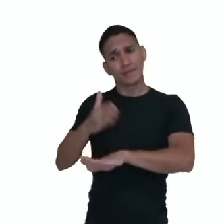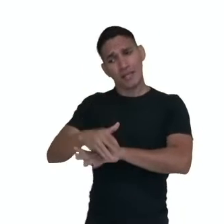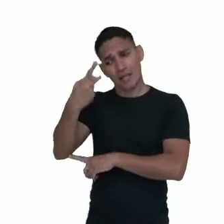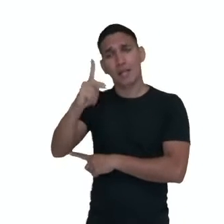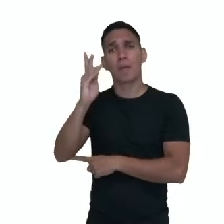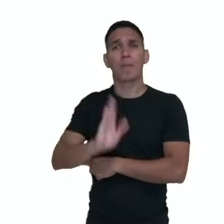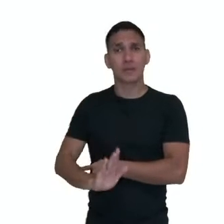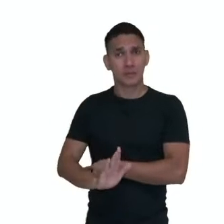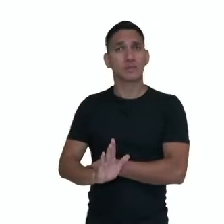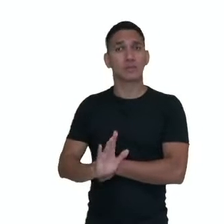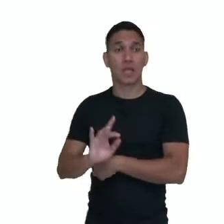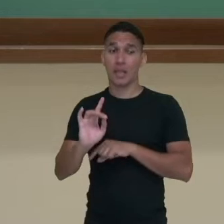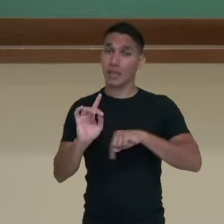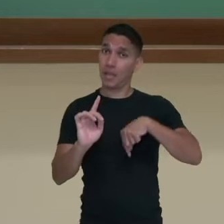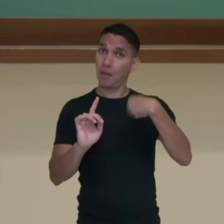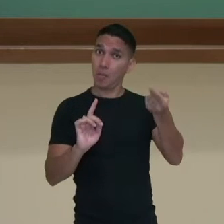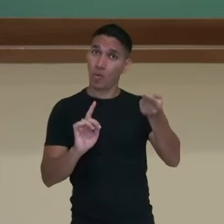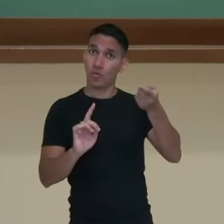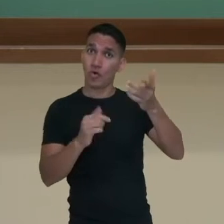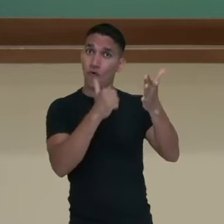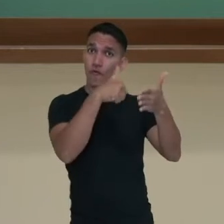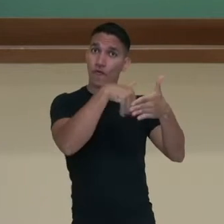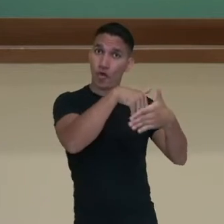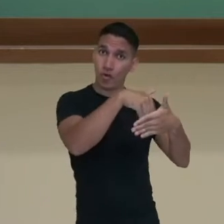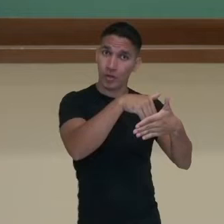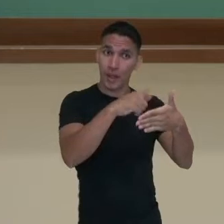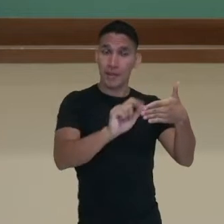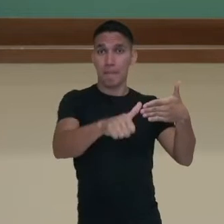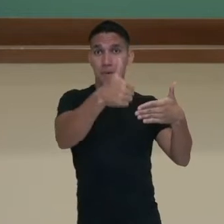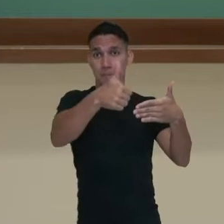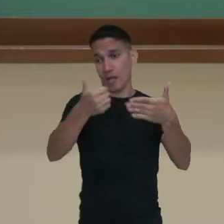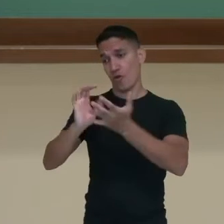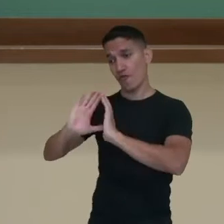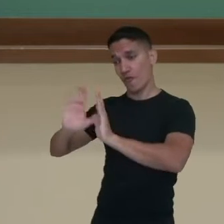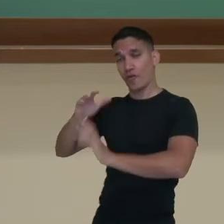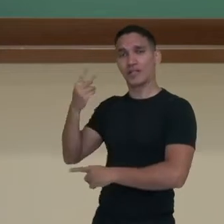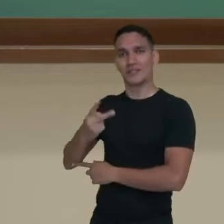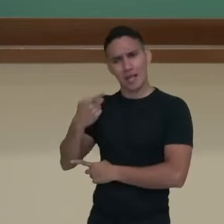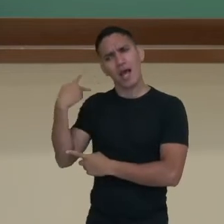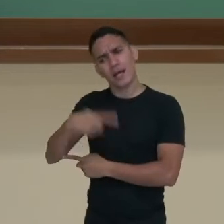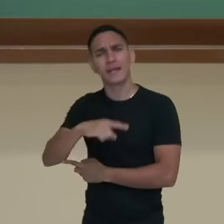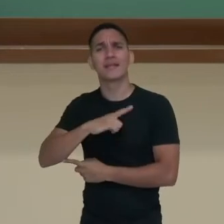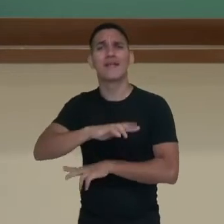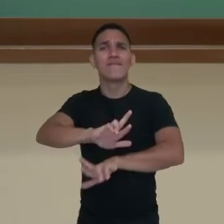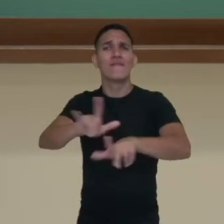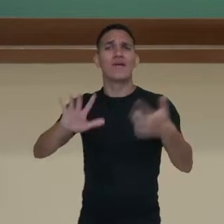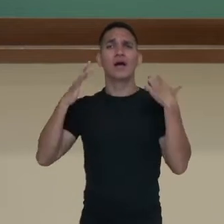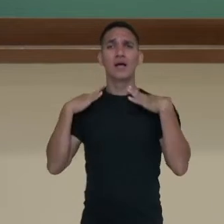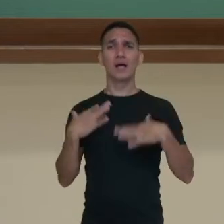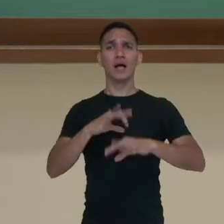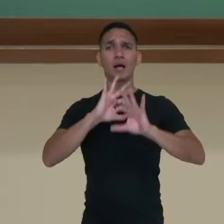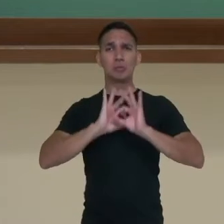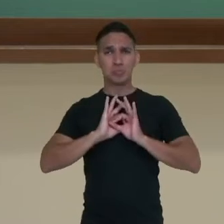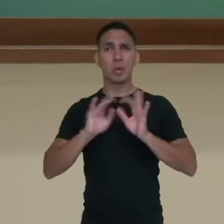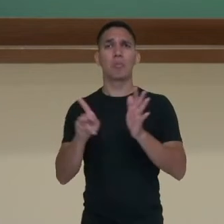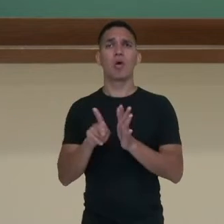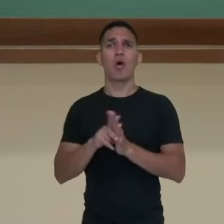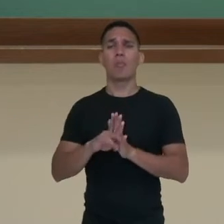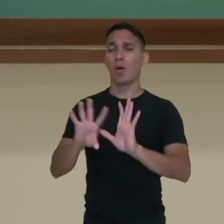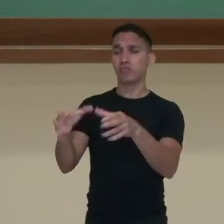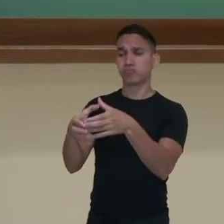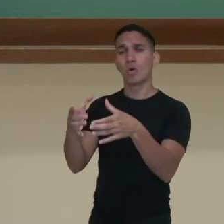depois do futebol, né? Então aí no Brasil nós tivemos muitas medalhas, né, dos times brasileiros de vôlei, tanto feminino